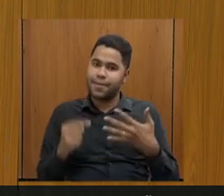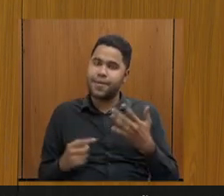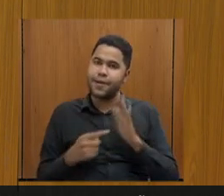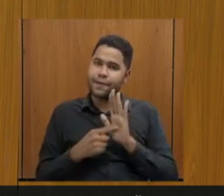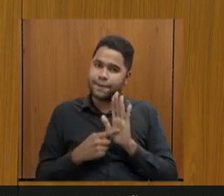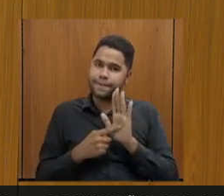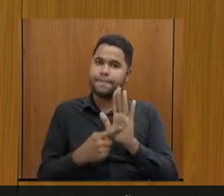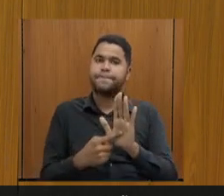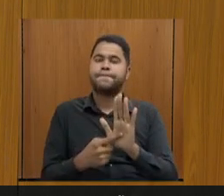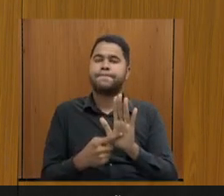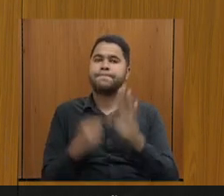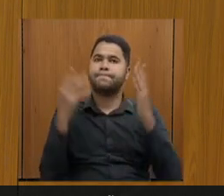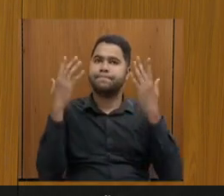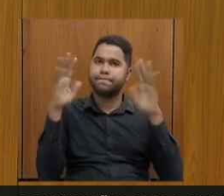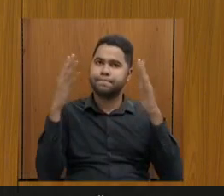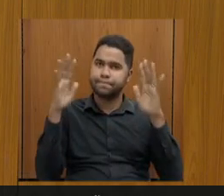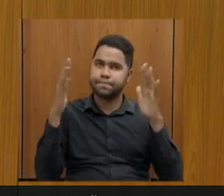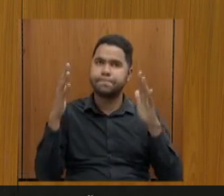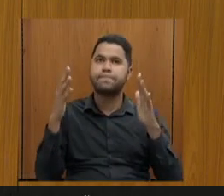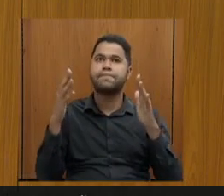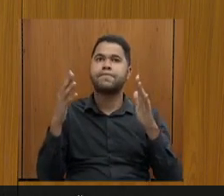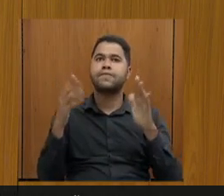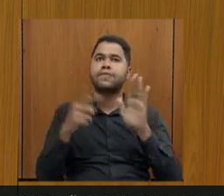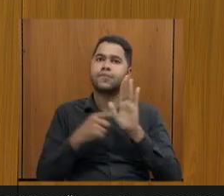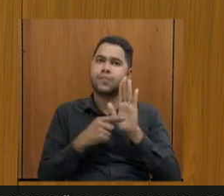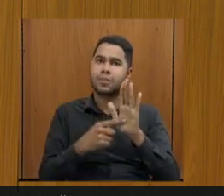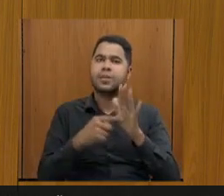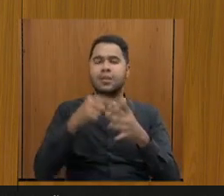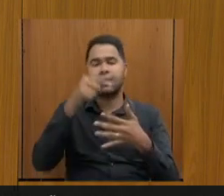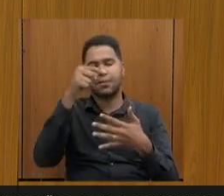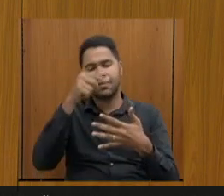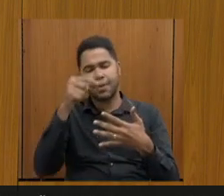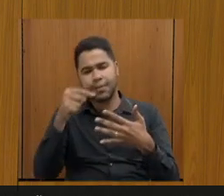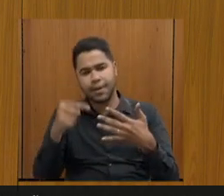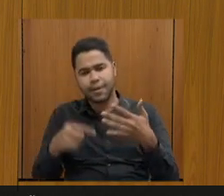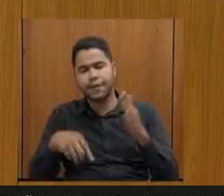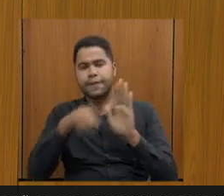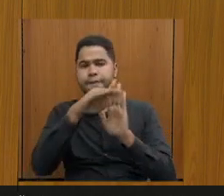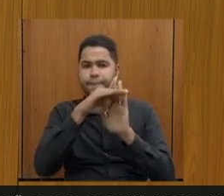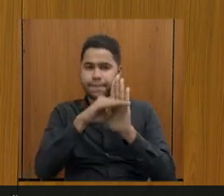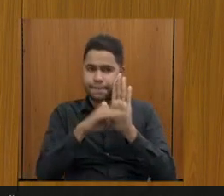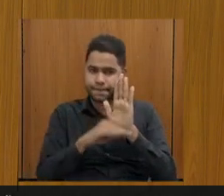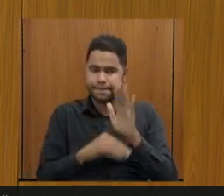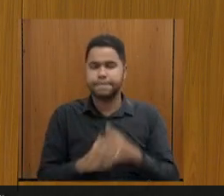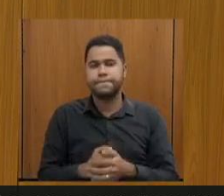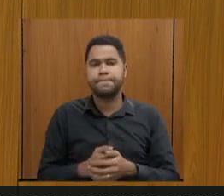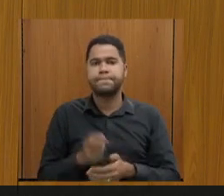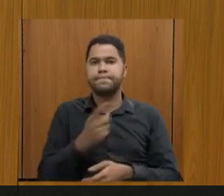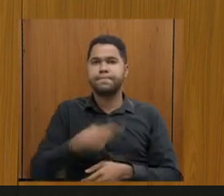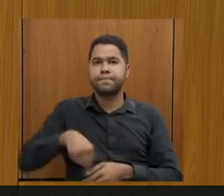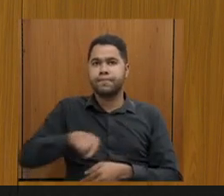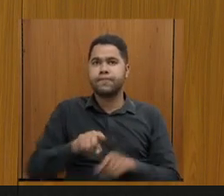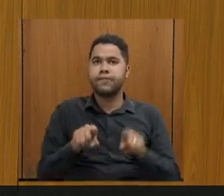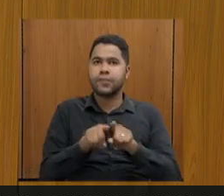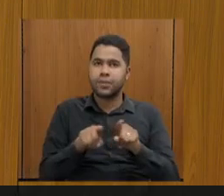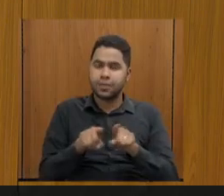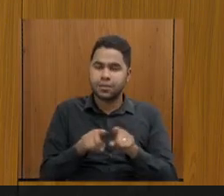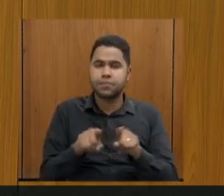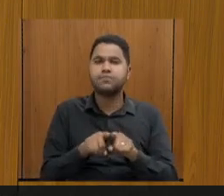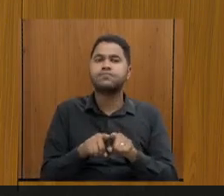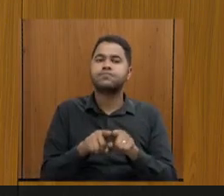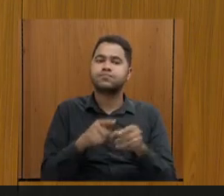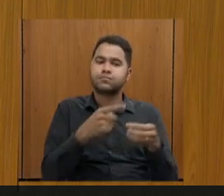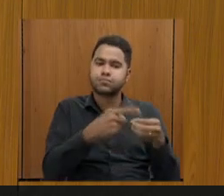deixo aqui parabenizo pela apresentação de vários programas Nós também temos sido